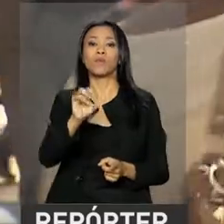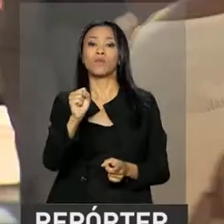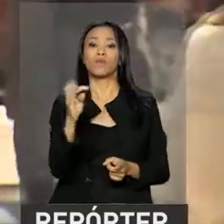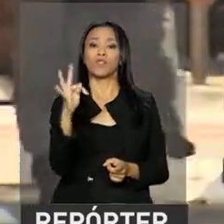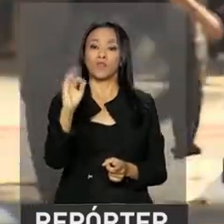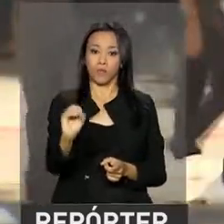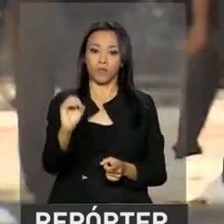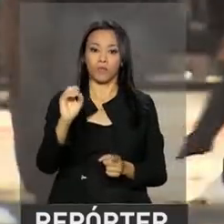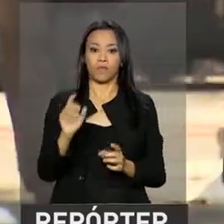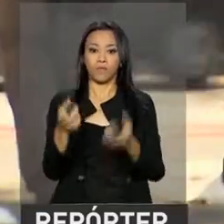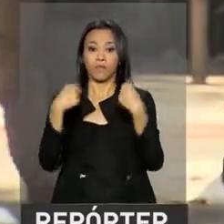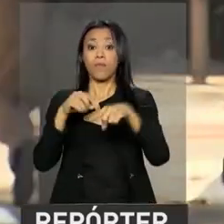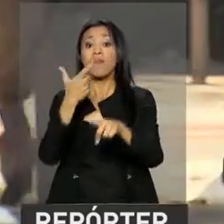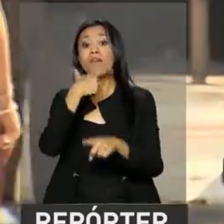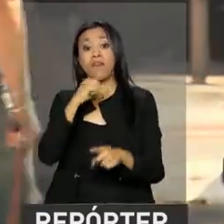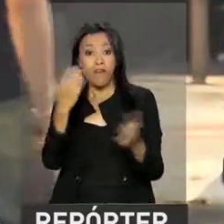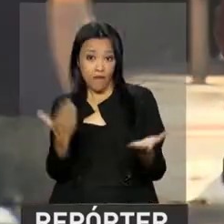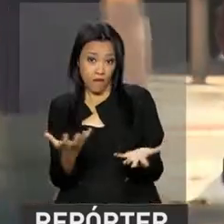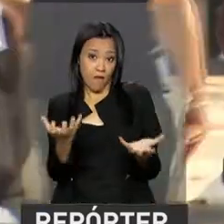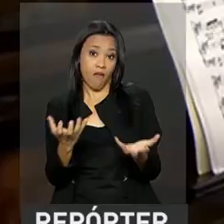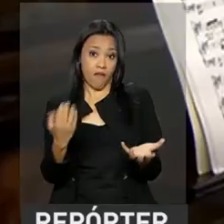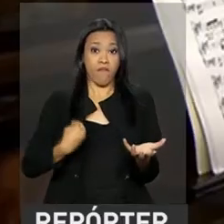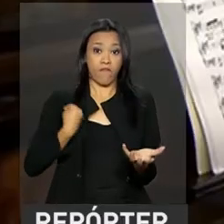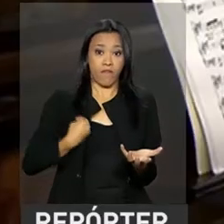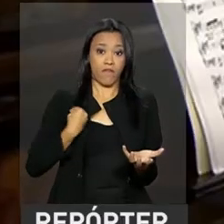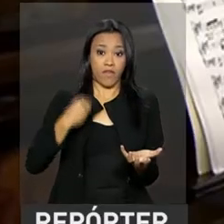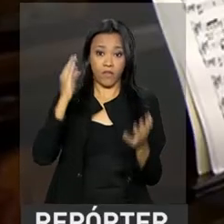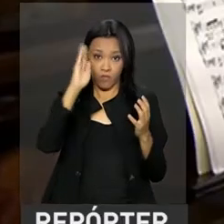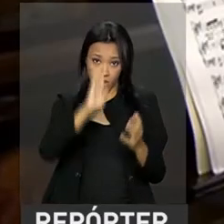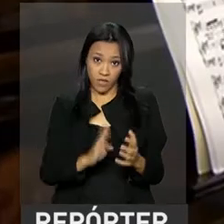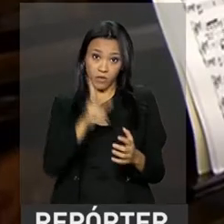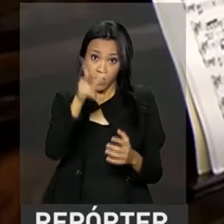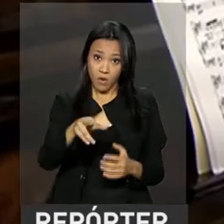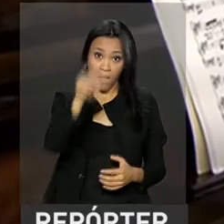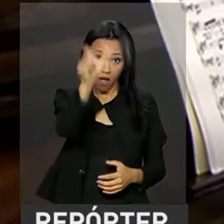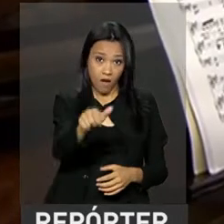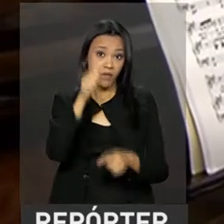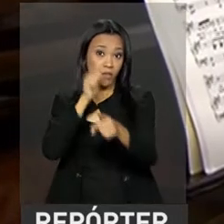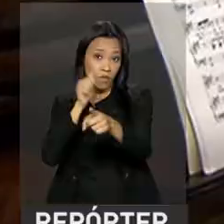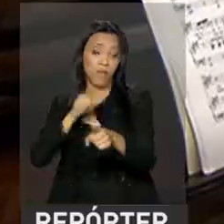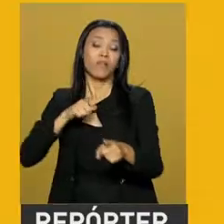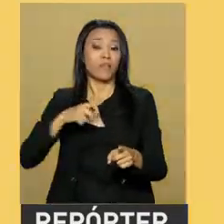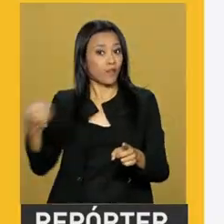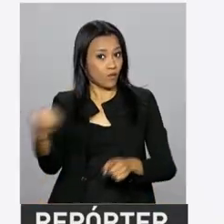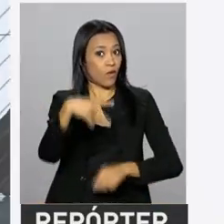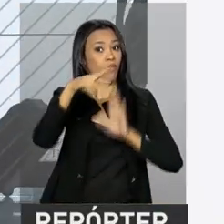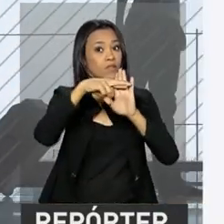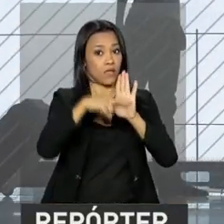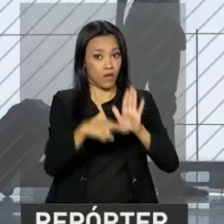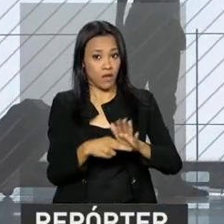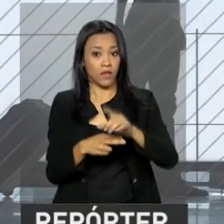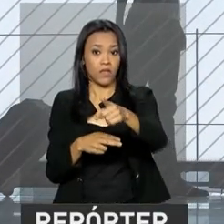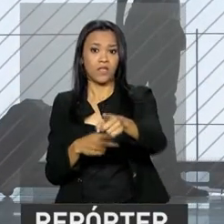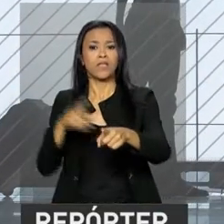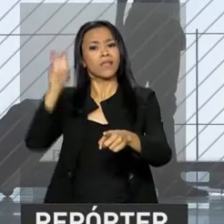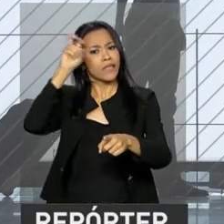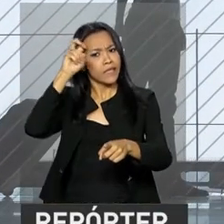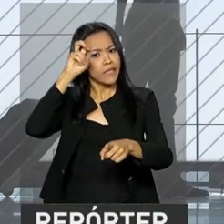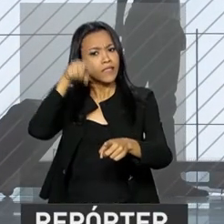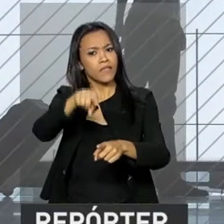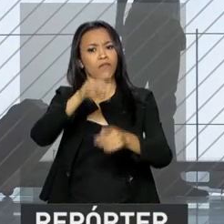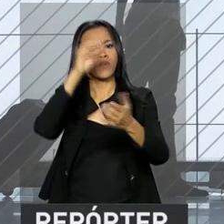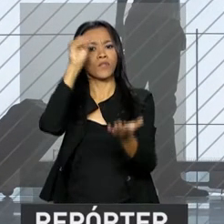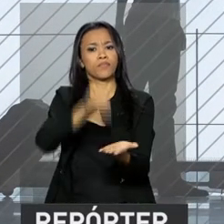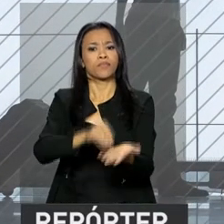de novembro estrangeiros que quiserem viver no brasil como vitória terão novas regras a seguir foi publicada nesta quinta-feira no diário